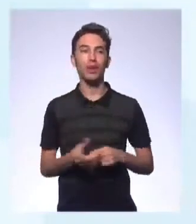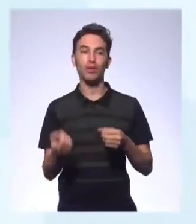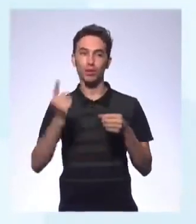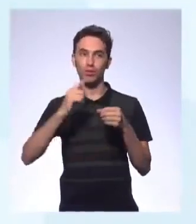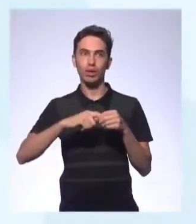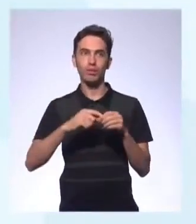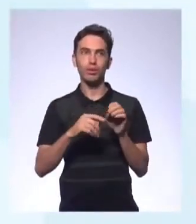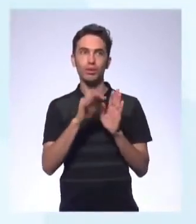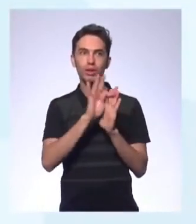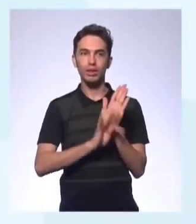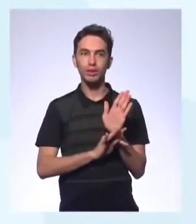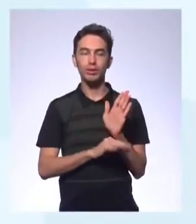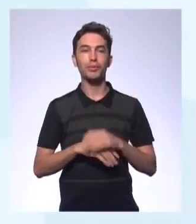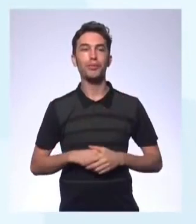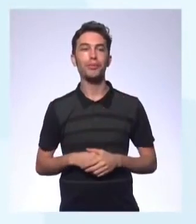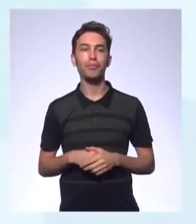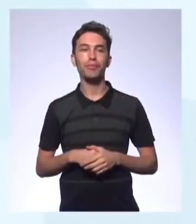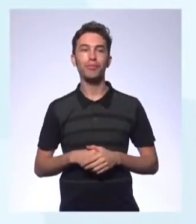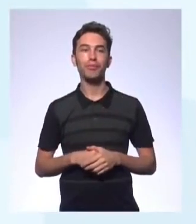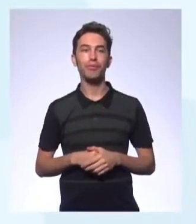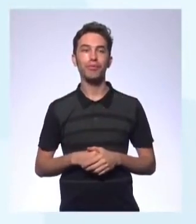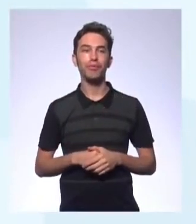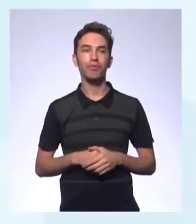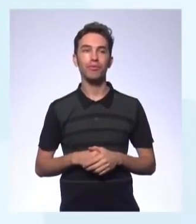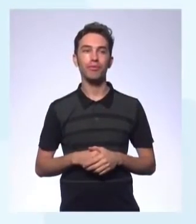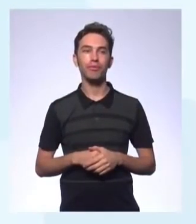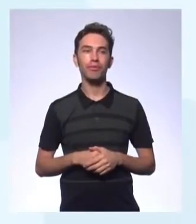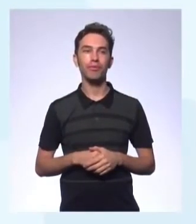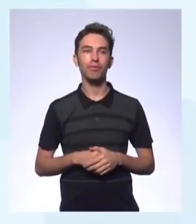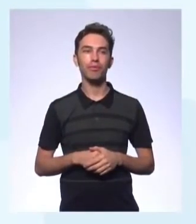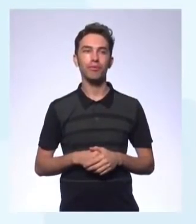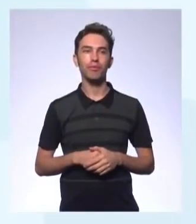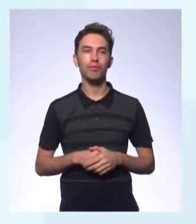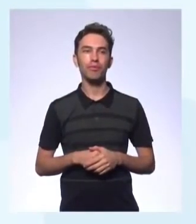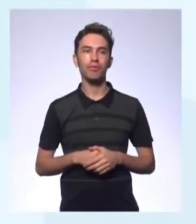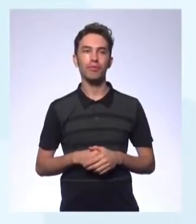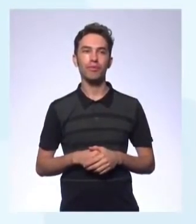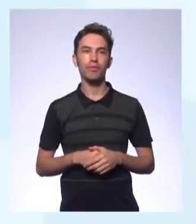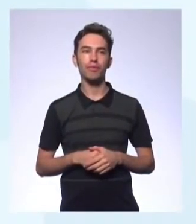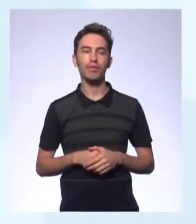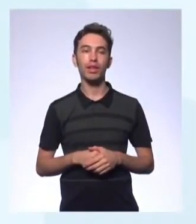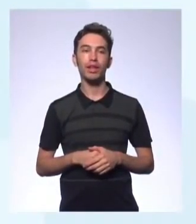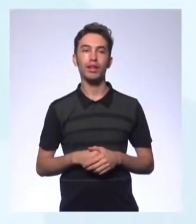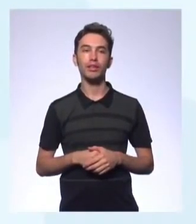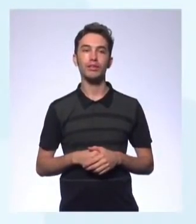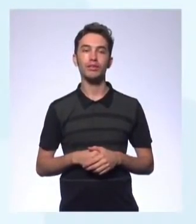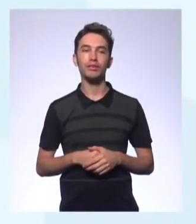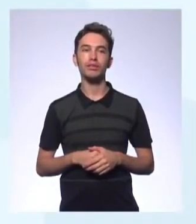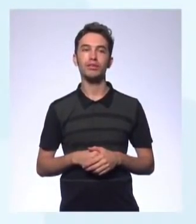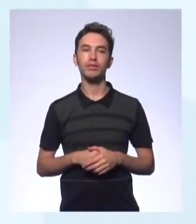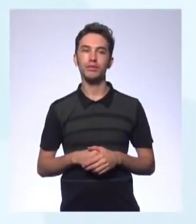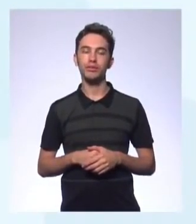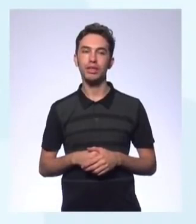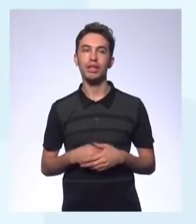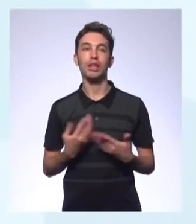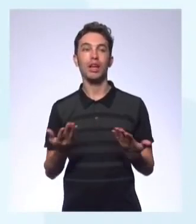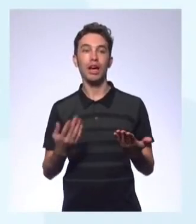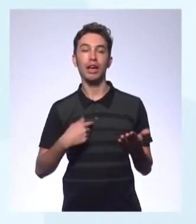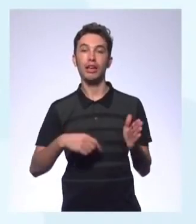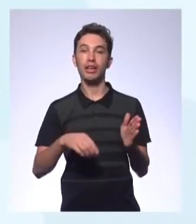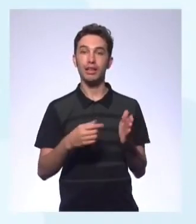texto. E aí, deixa eu ver onde eu estava. Assimilaram costumes e